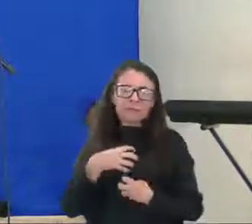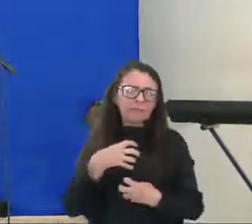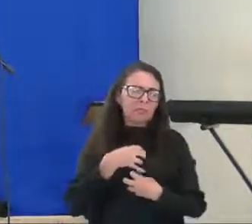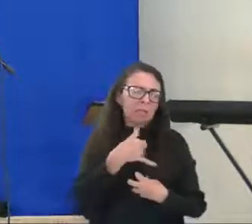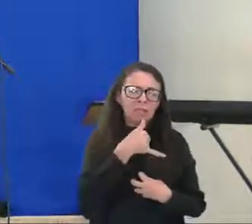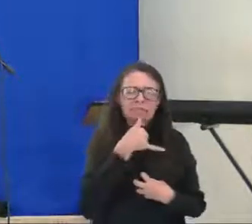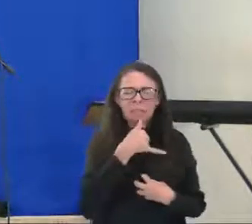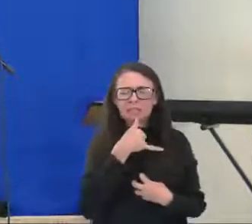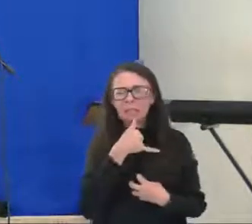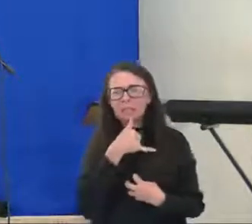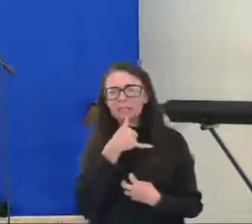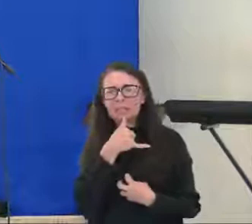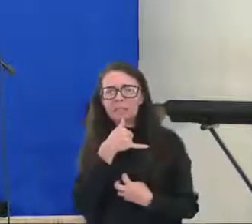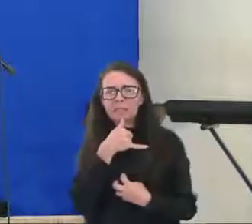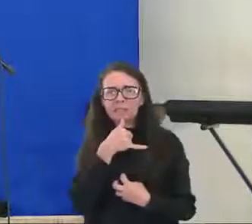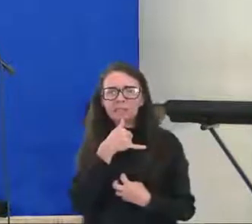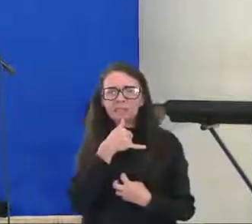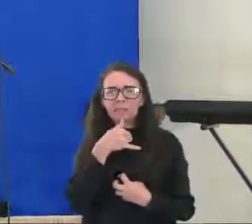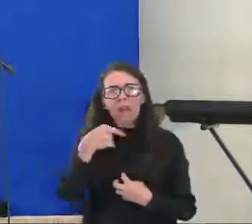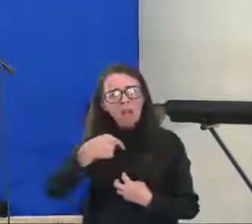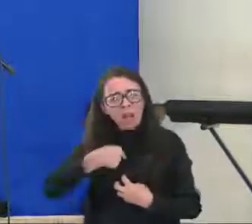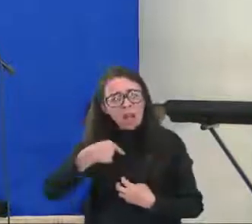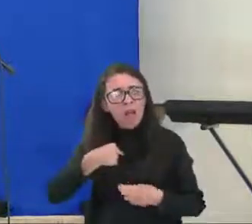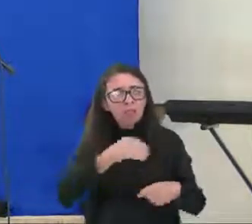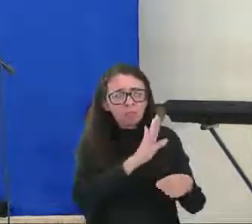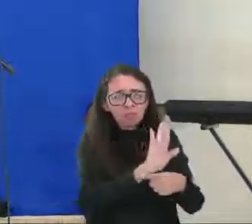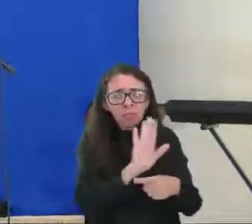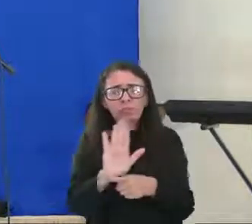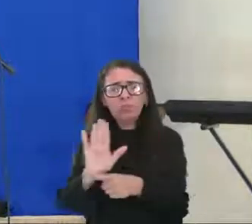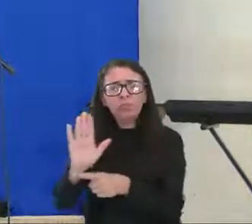Essa é uma questão que a gente tem que também tomar muito cuidado, né?